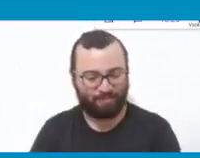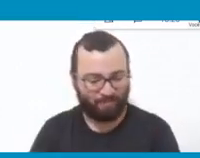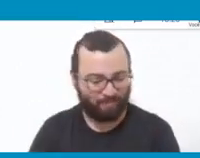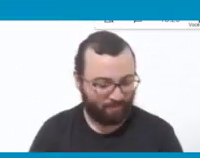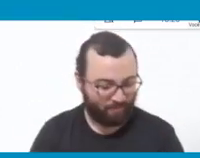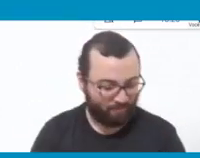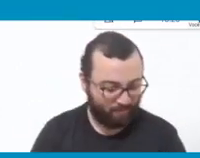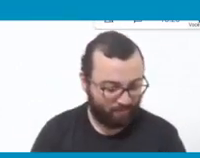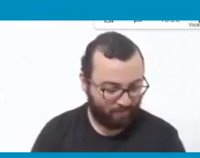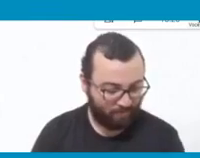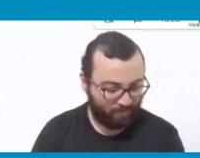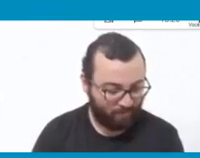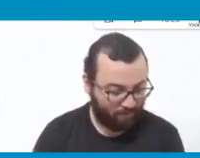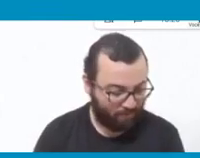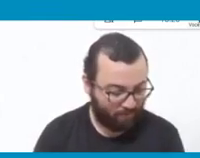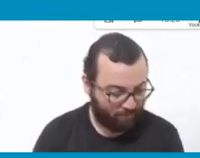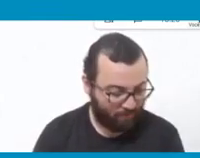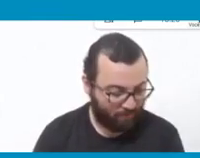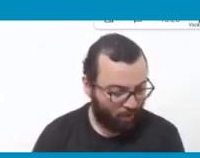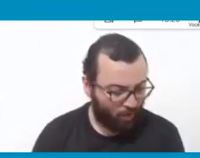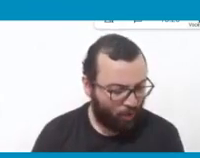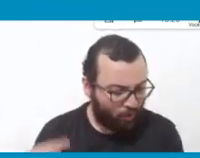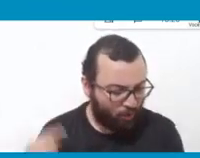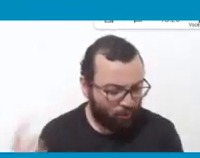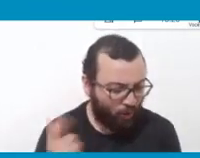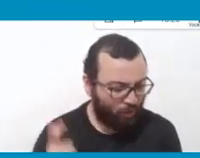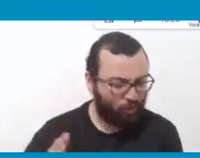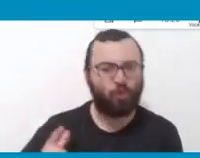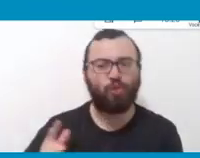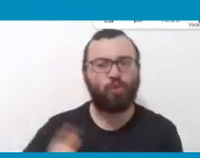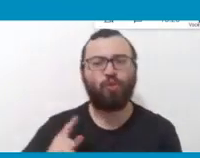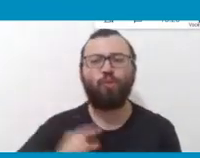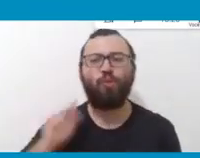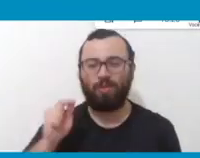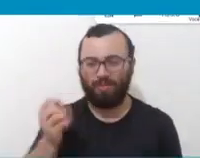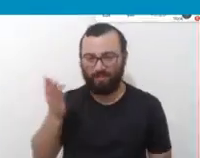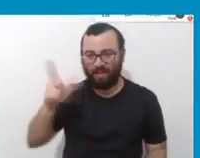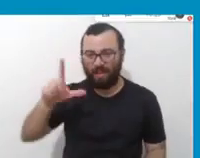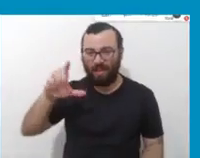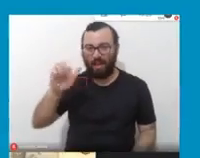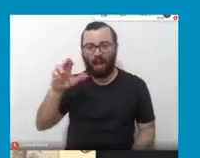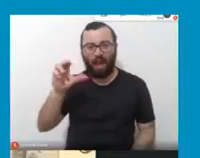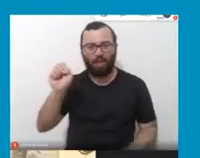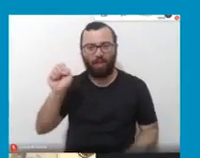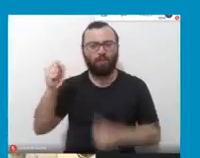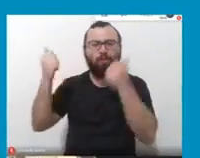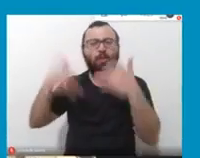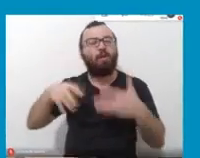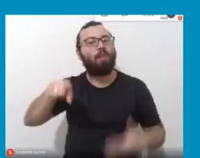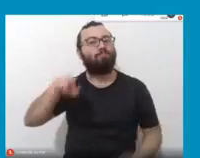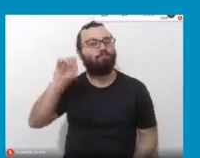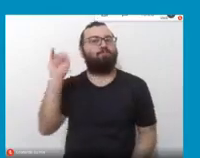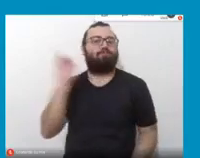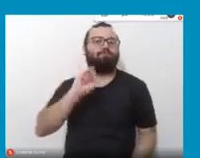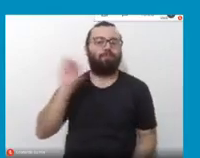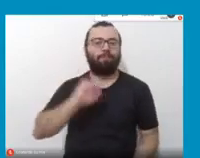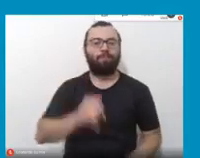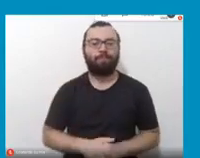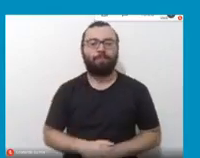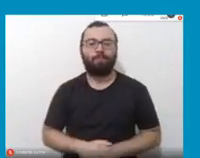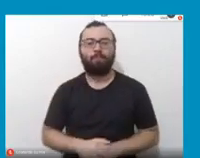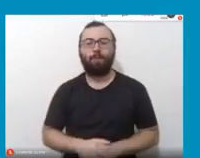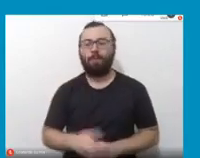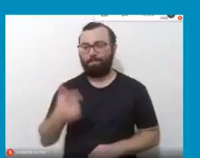E o que nós temos? Nós temos, na verdade, essa questão que o Carlos colocou é muito significativa. Quer dizer, o